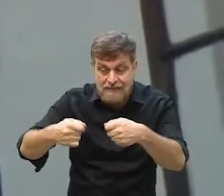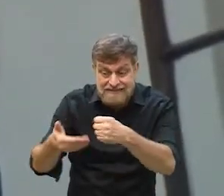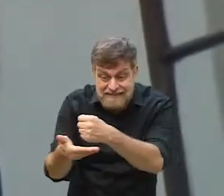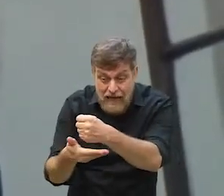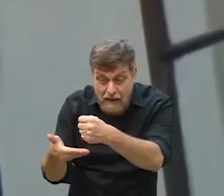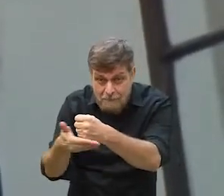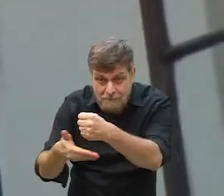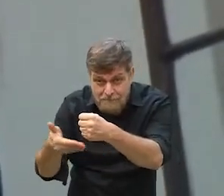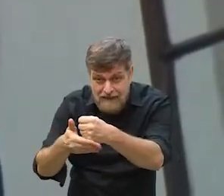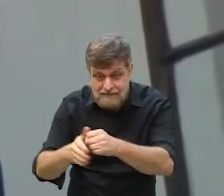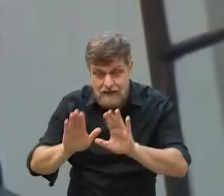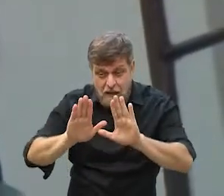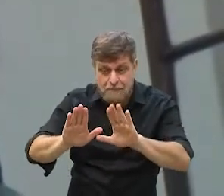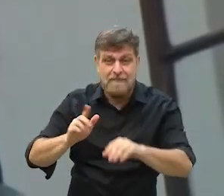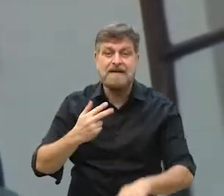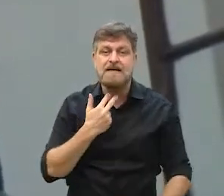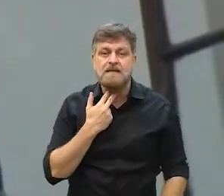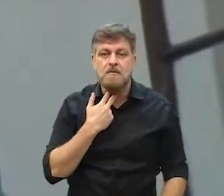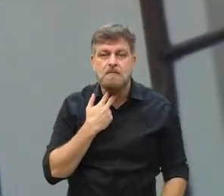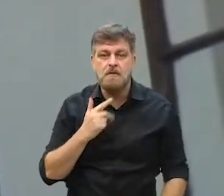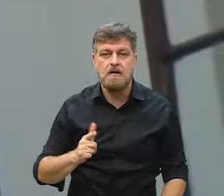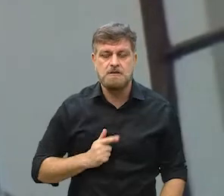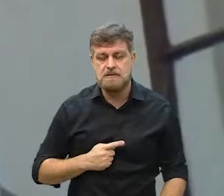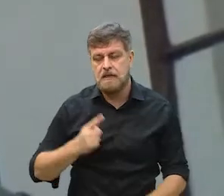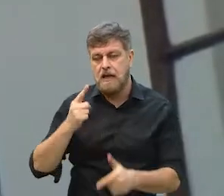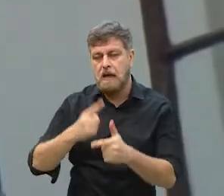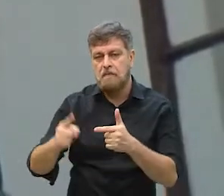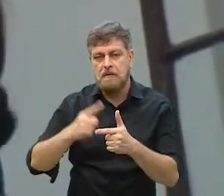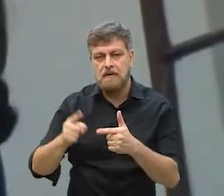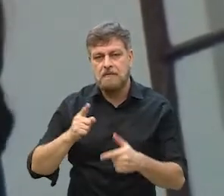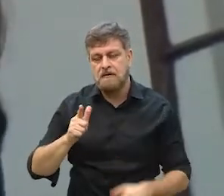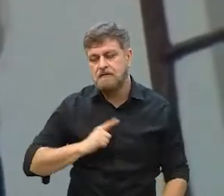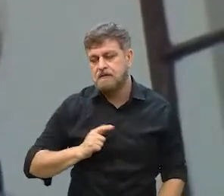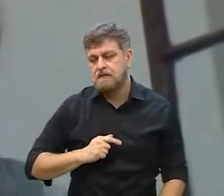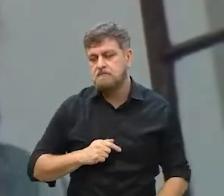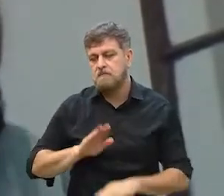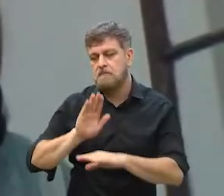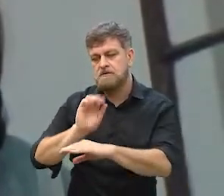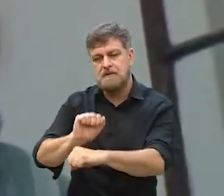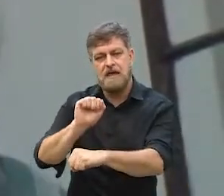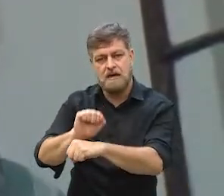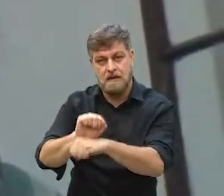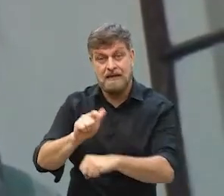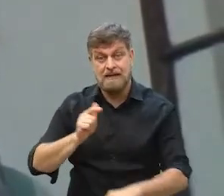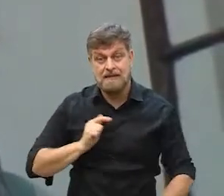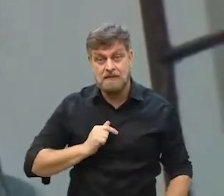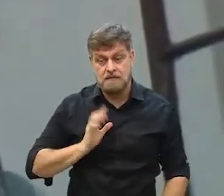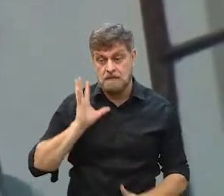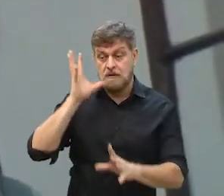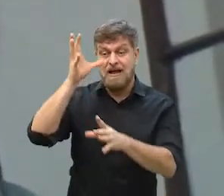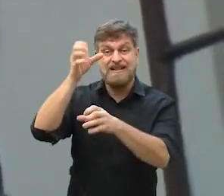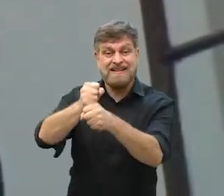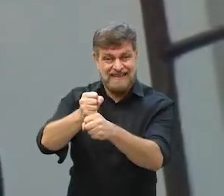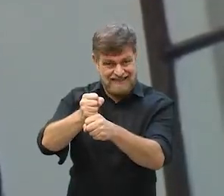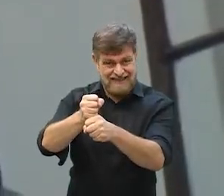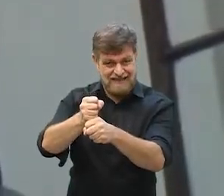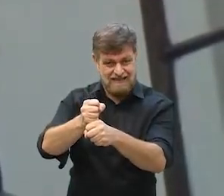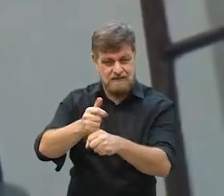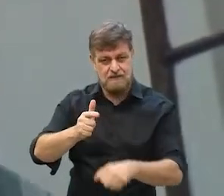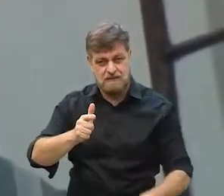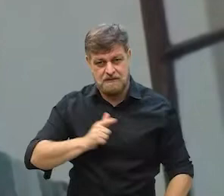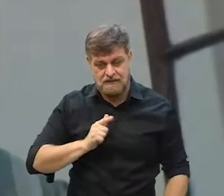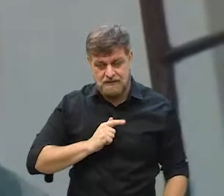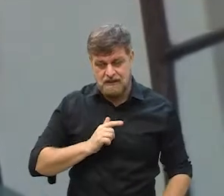essas necessidades básicas não podem chegar como o programa cá e o programa lá. Precisa chegar de uma maneira integrada, de uma